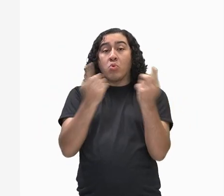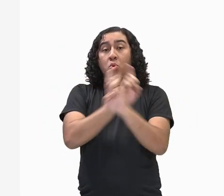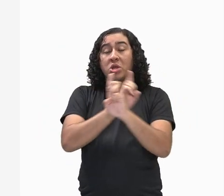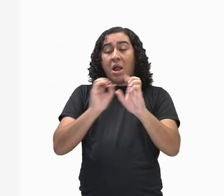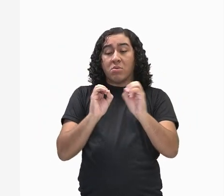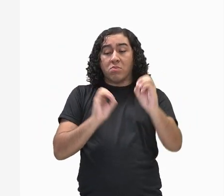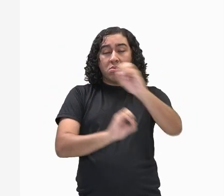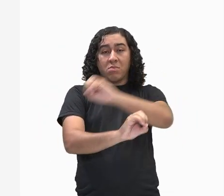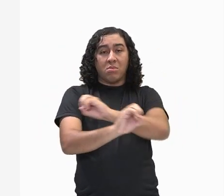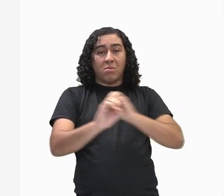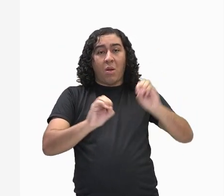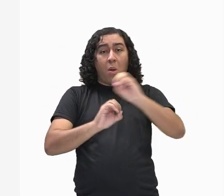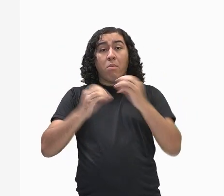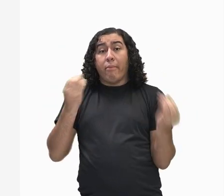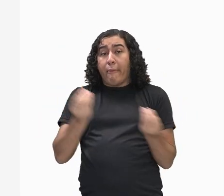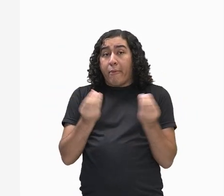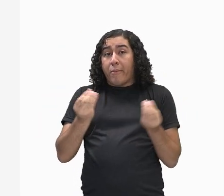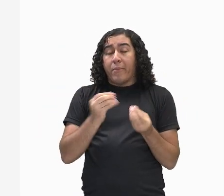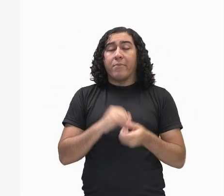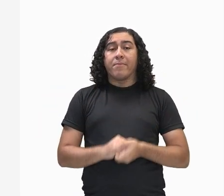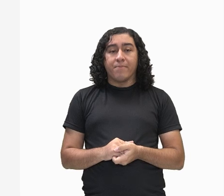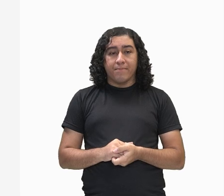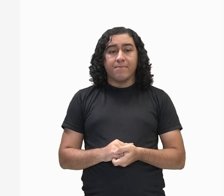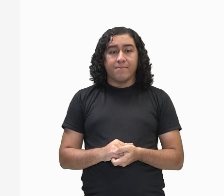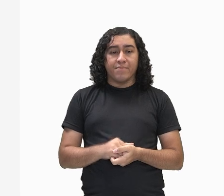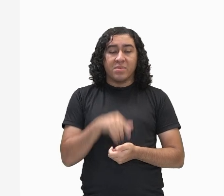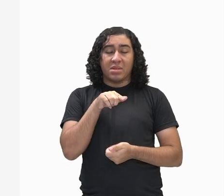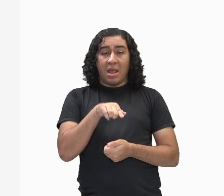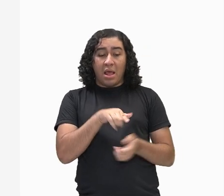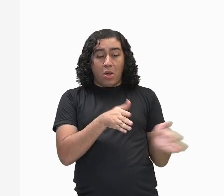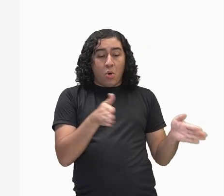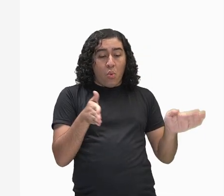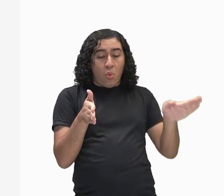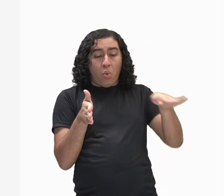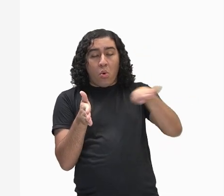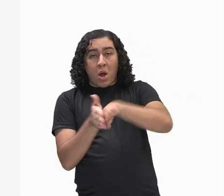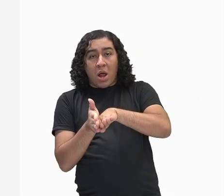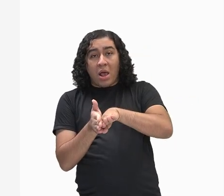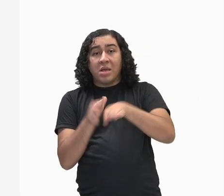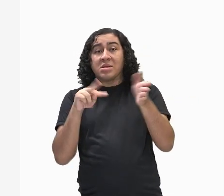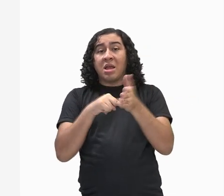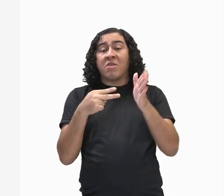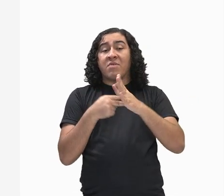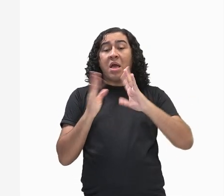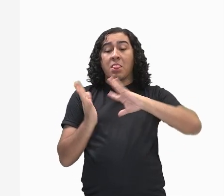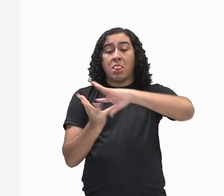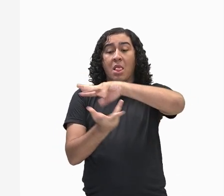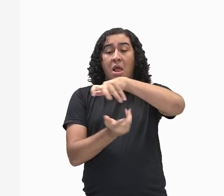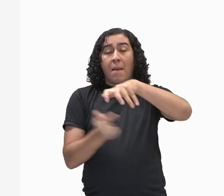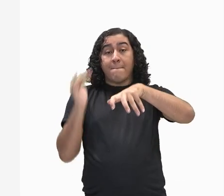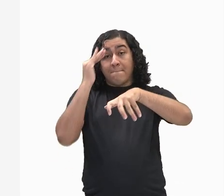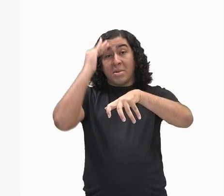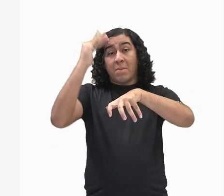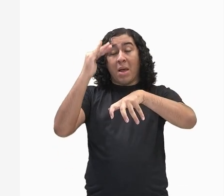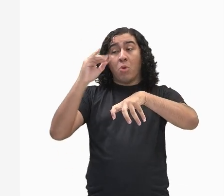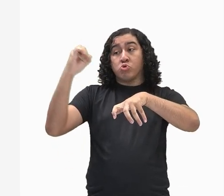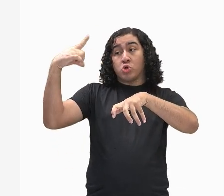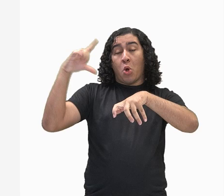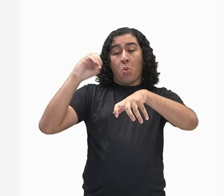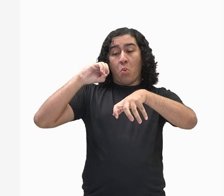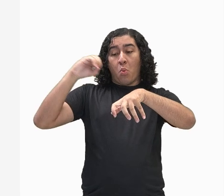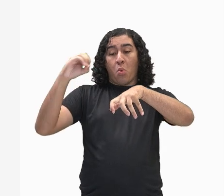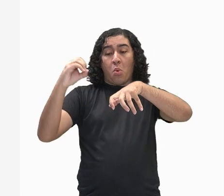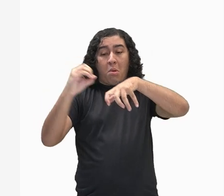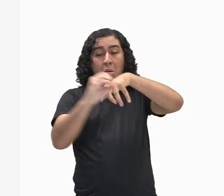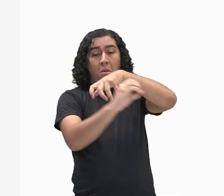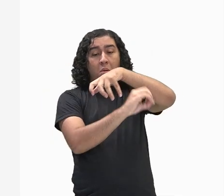e o heliocentrismo. Então, até esse momento aqui, a Terra era o centro do universo, né? E tudo girava em torno